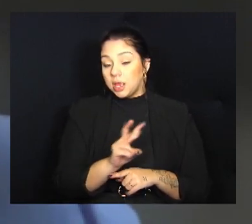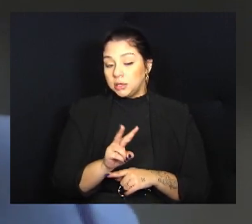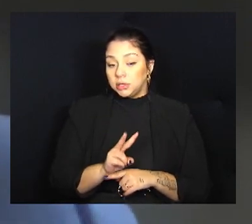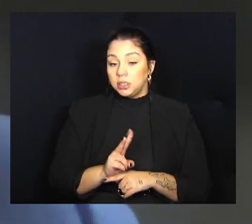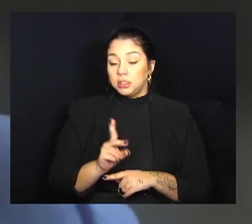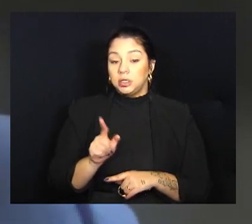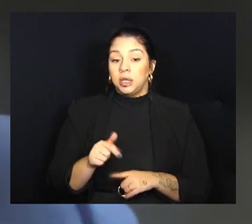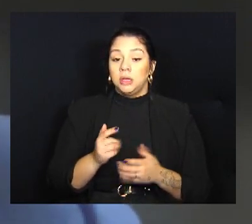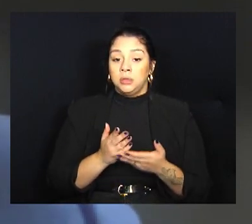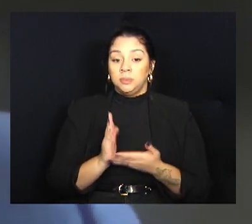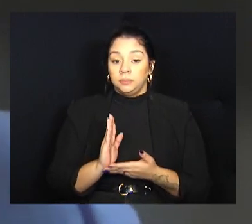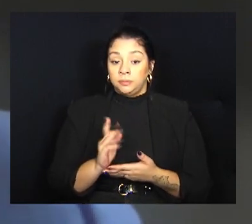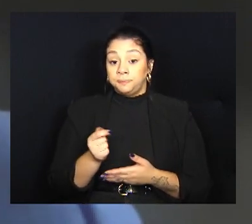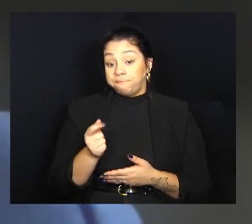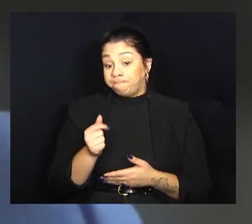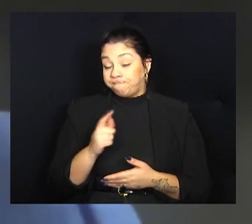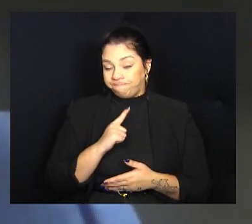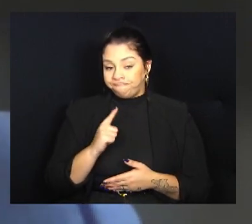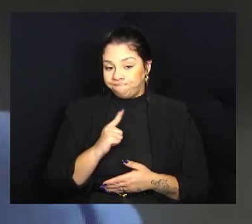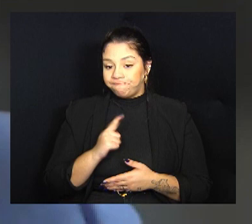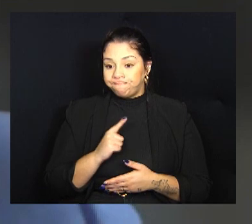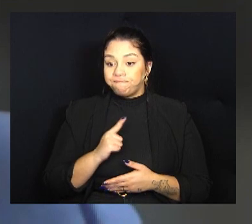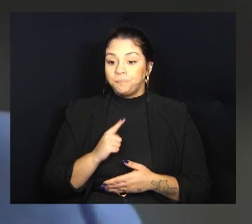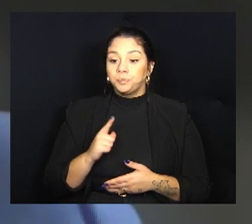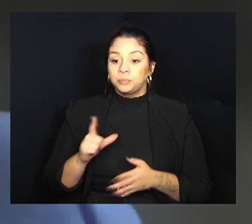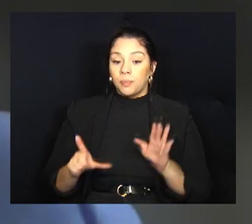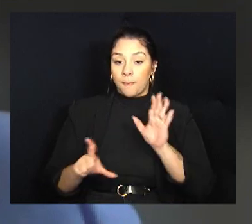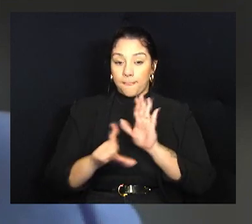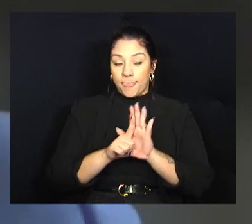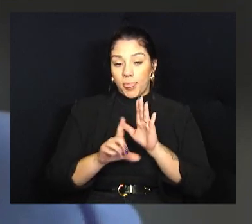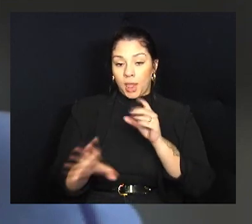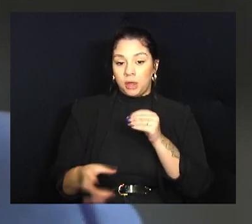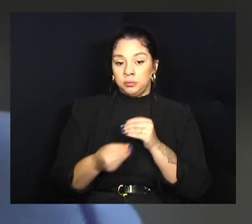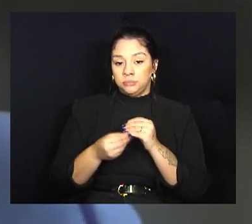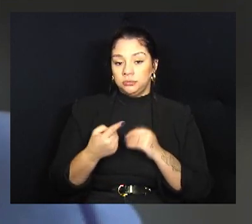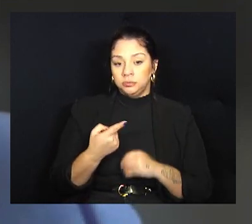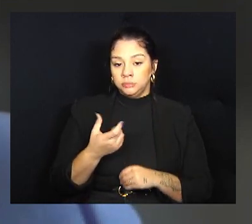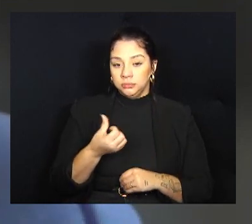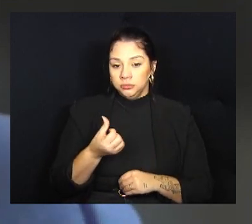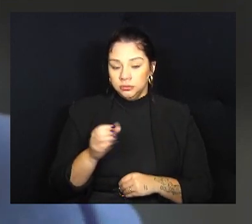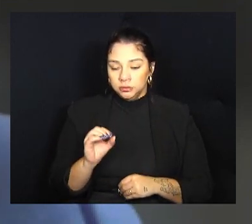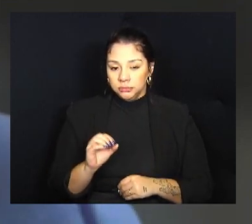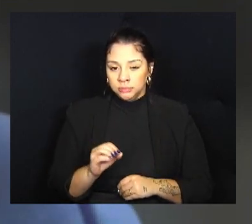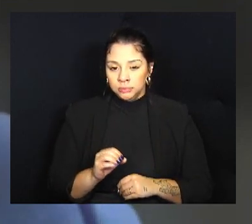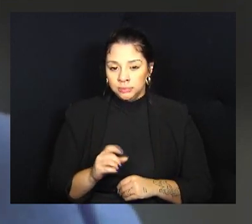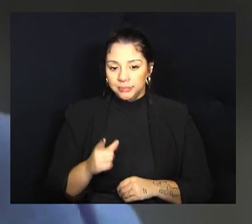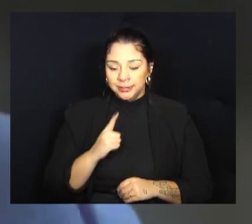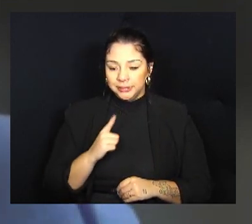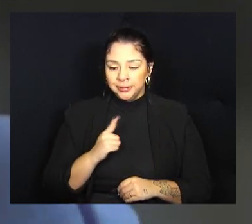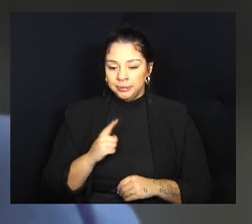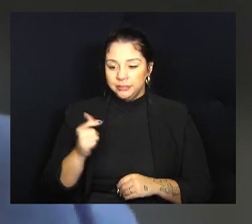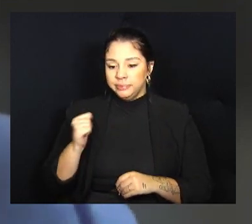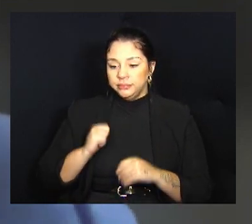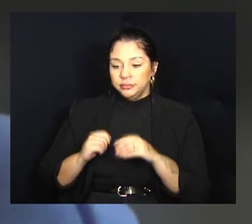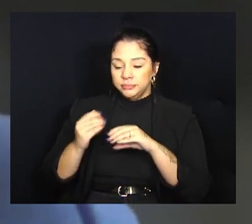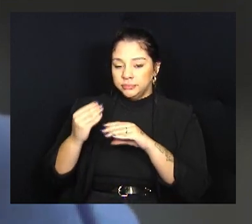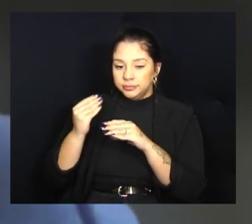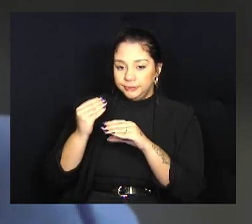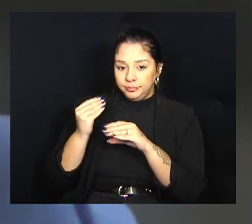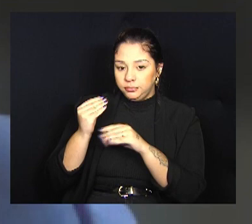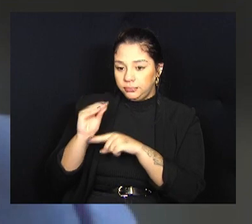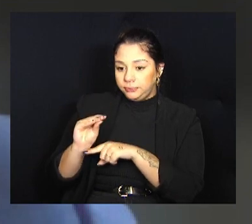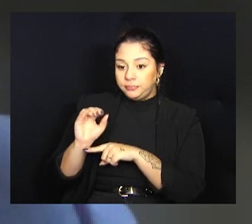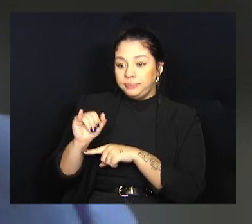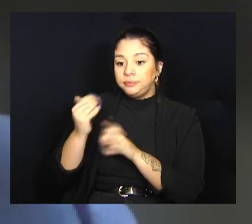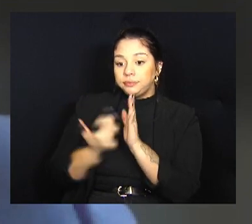validados há pouco tempo, com a Lei Complementar 160. Tem um fundo de compensação para compensação de